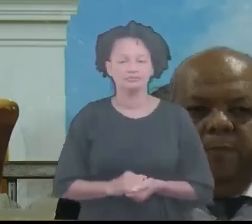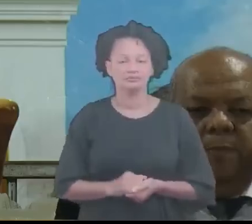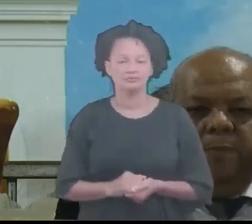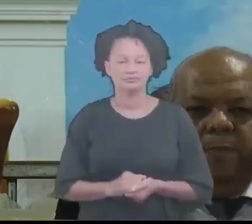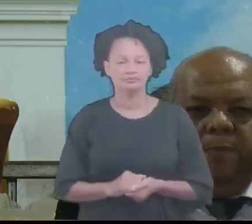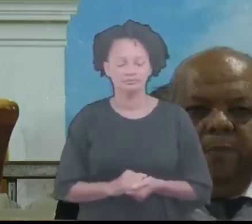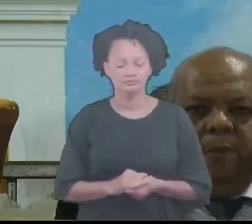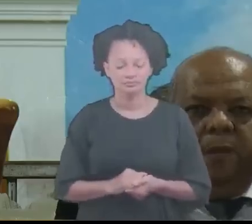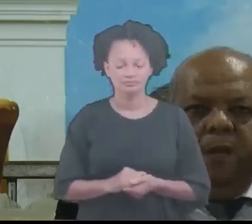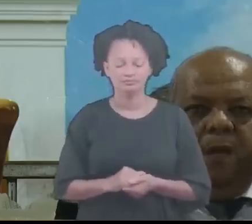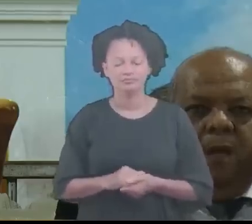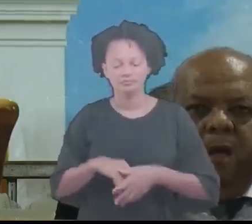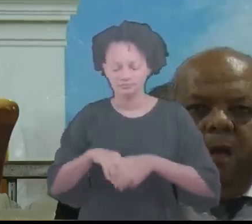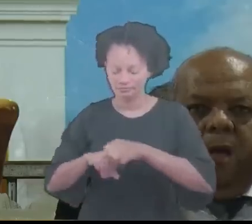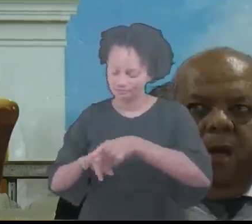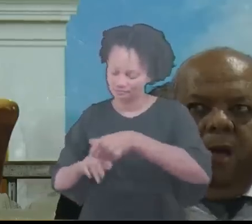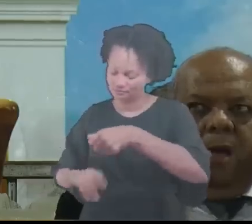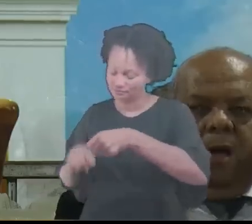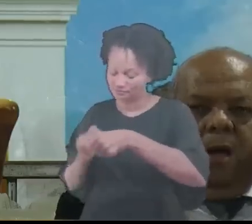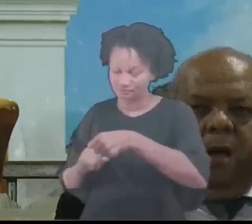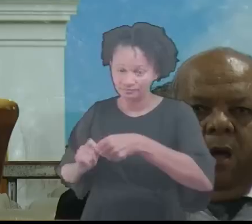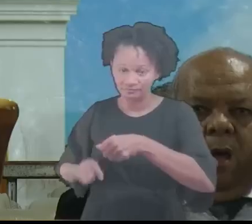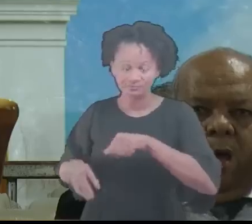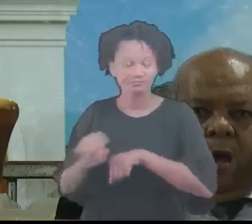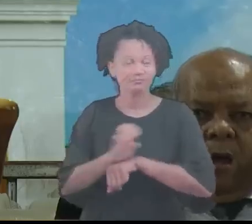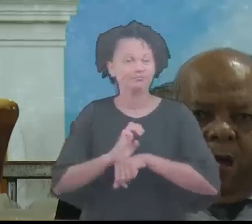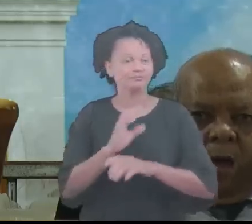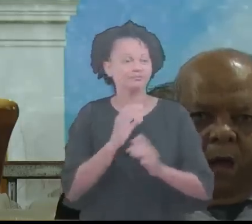Carta aos Efésios 5, 26 e 27.